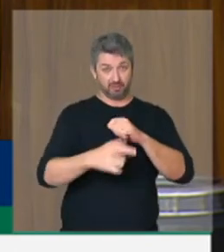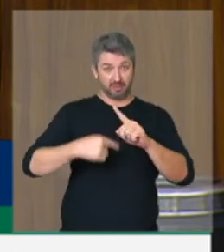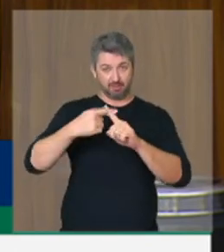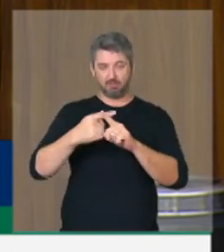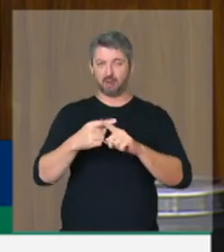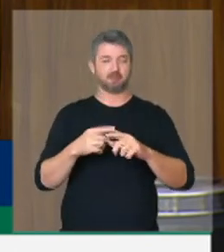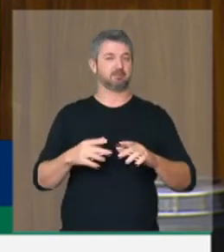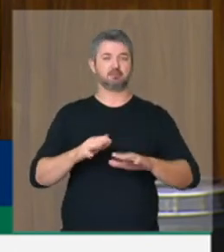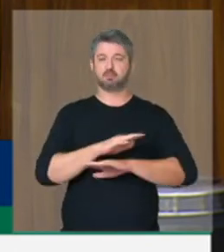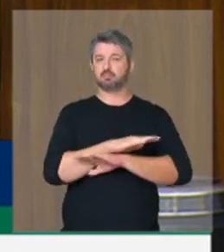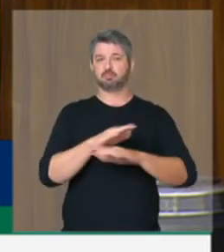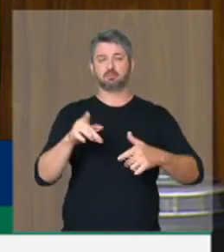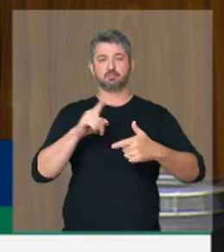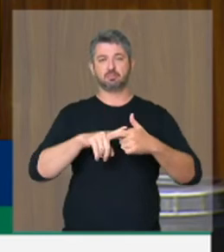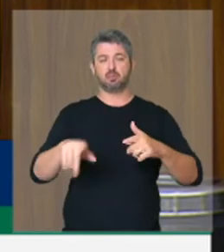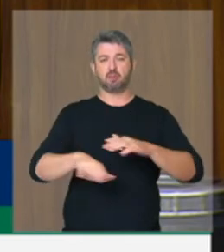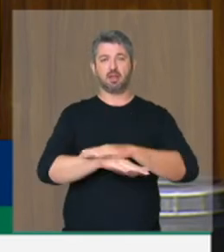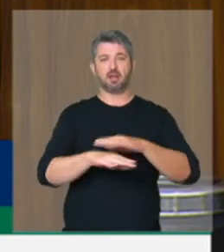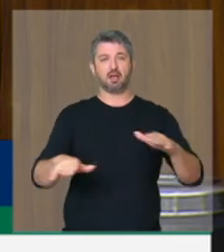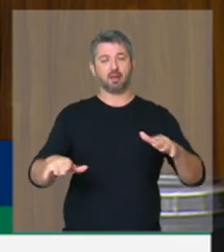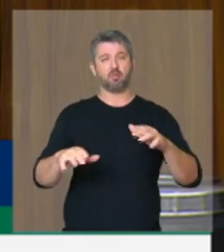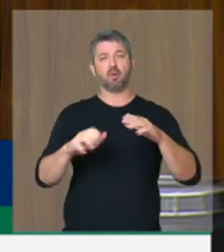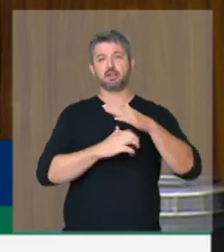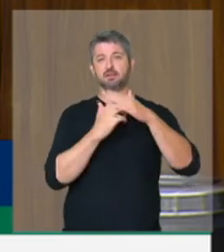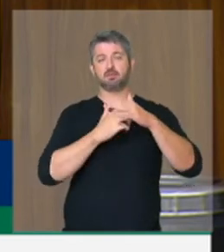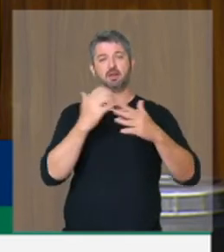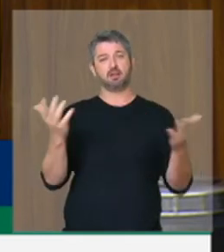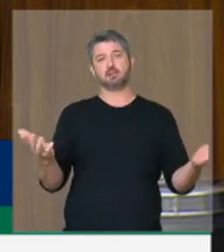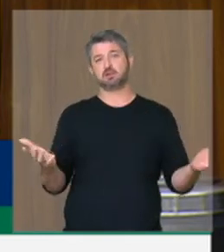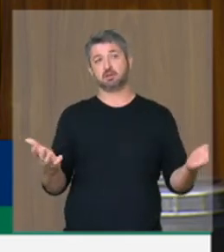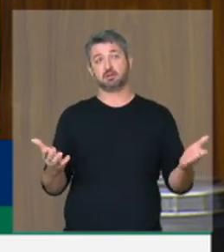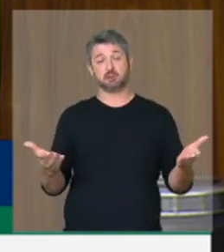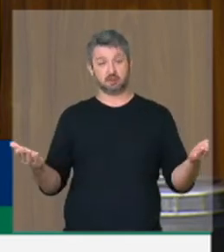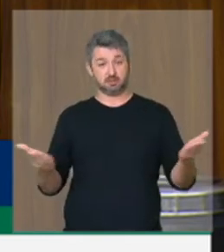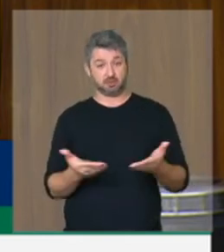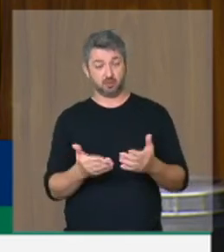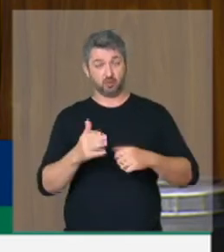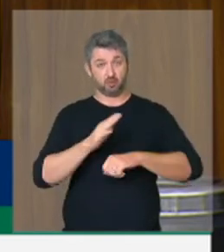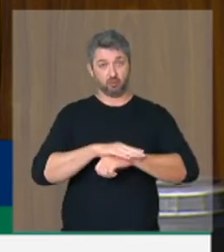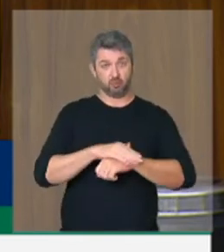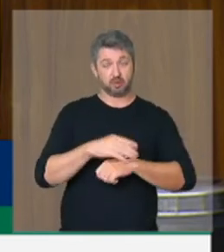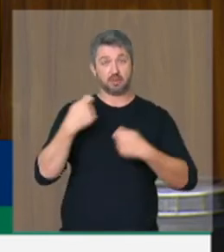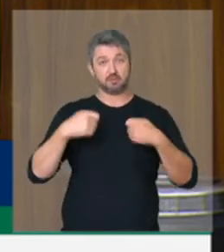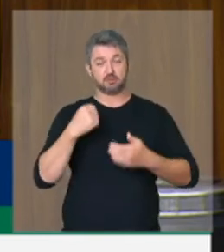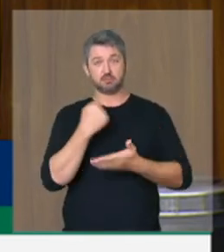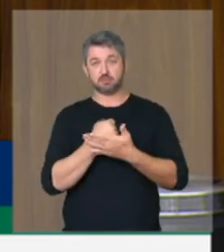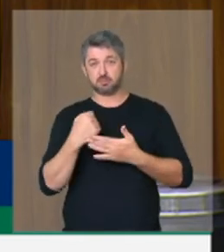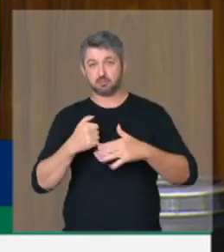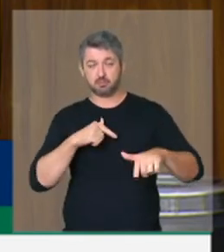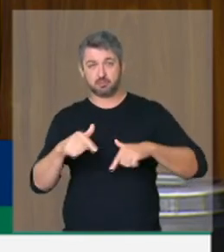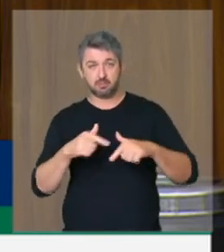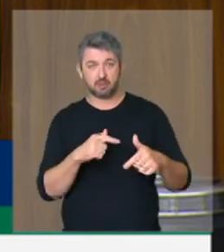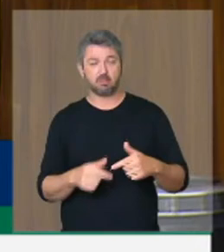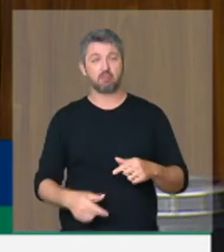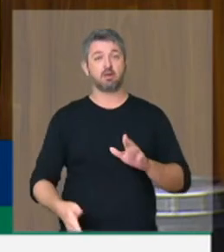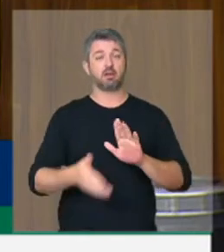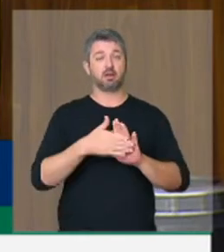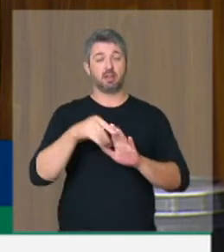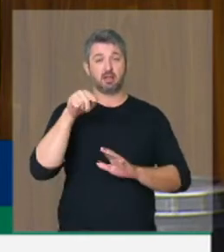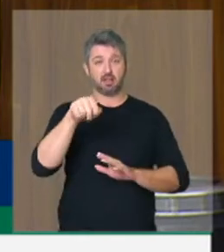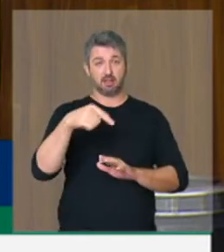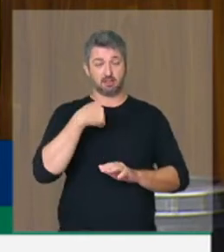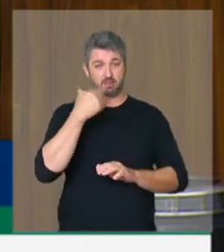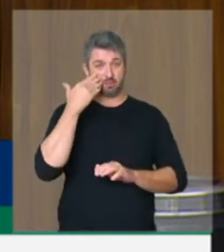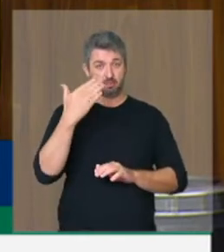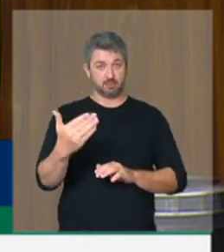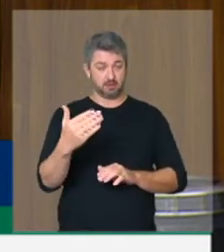caos para o pequeno e para o microempreendedor brasileiro. E no momento que nós precisamos de gerar empregos, essa proposição que apresento,